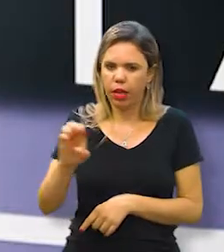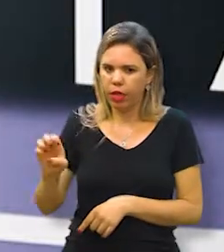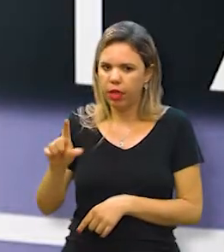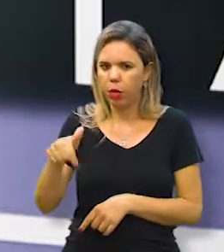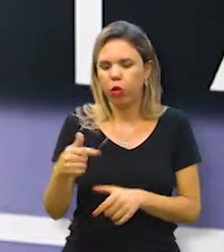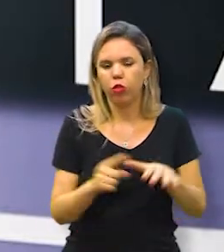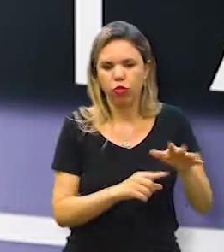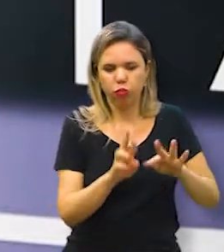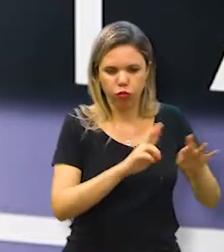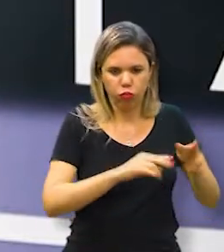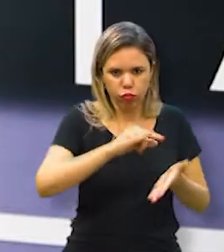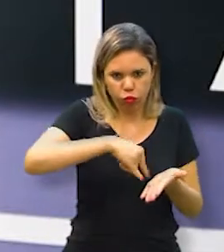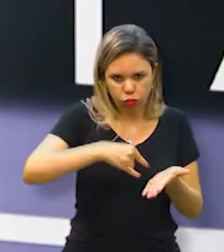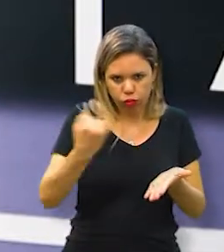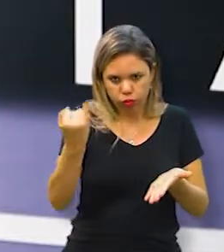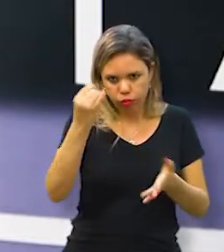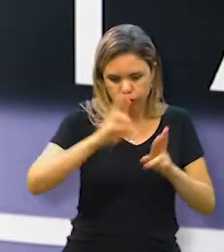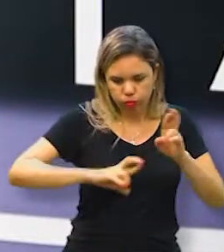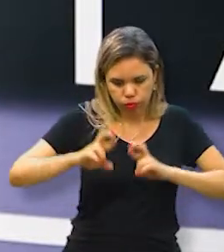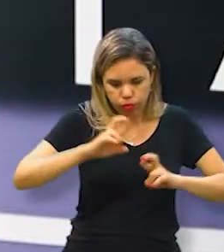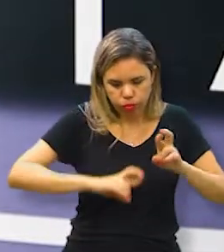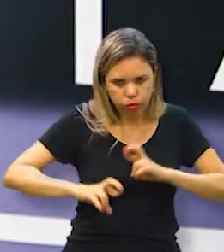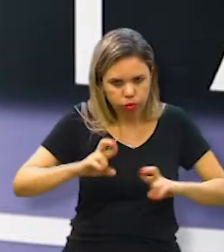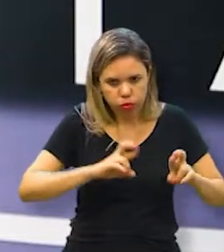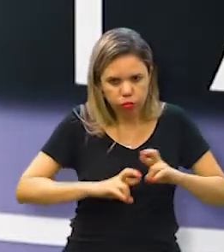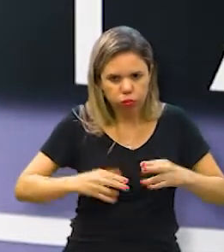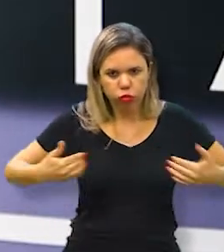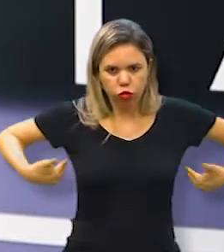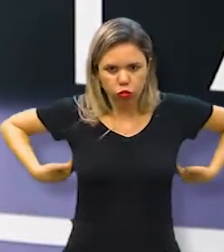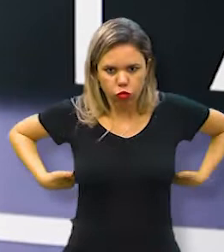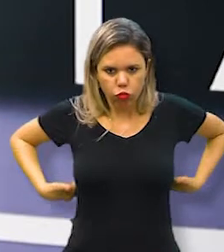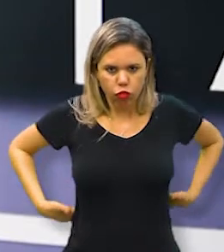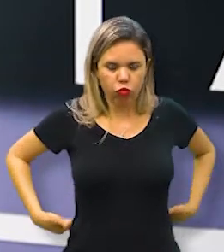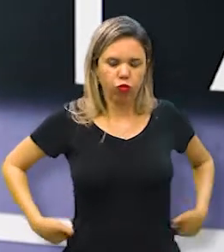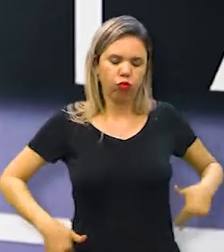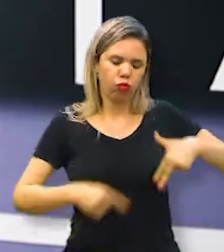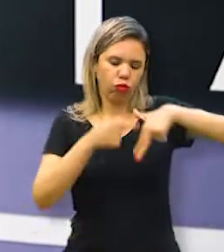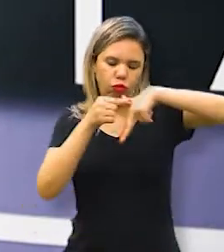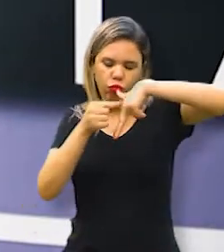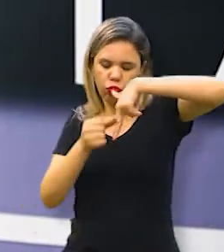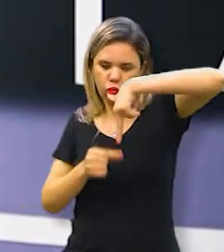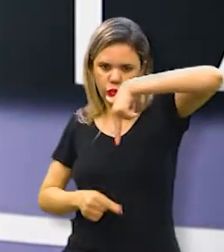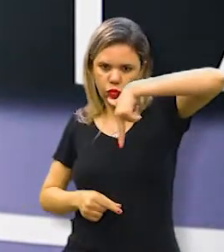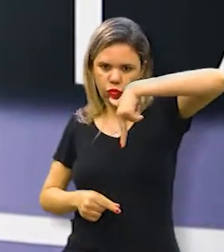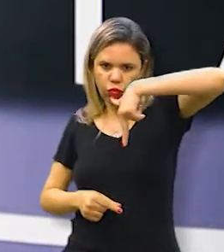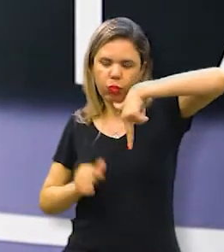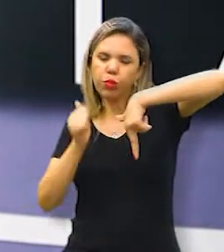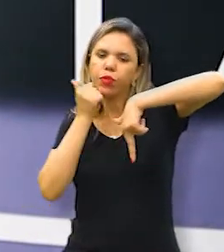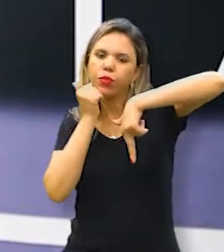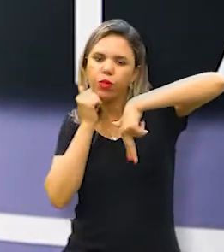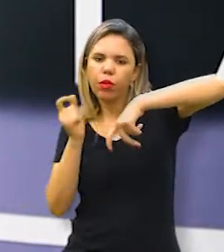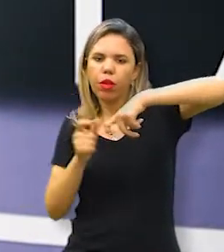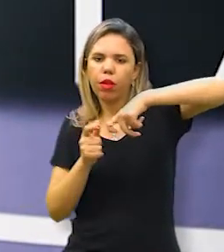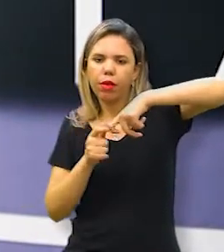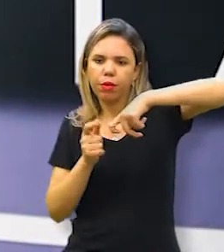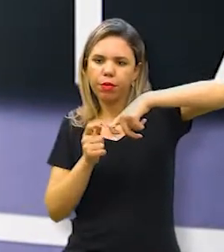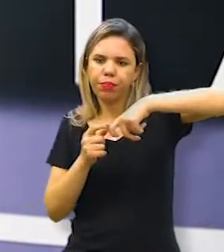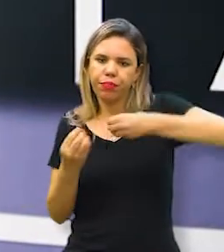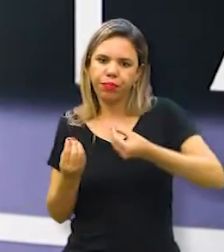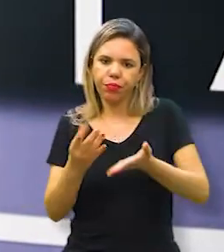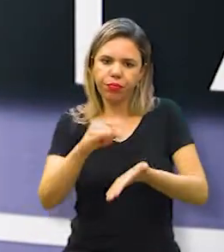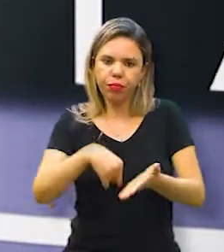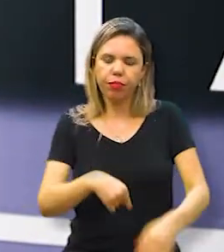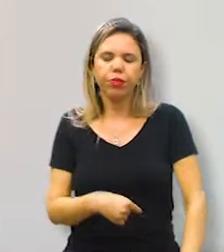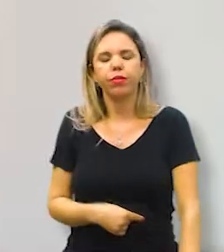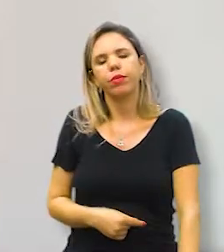os exames importantíssimos, que são o de coluna, passando pelo ortopedista, eles são